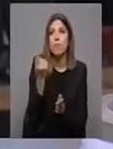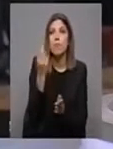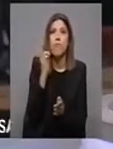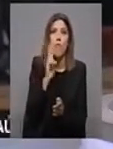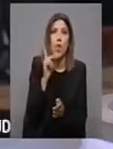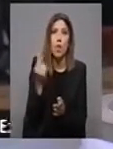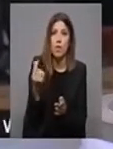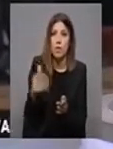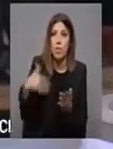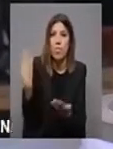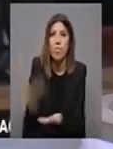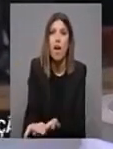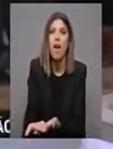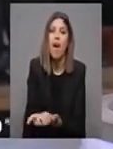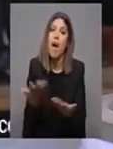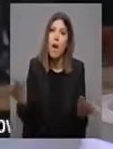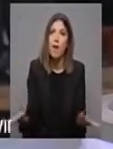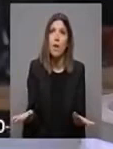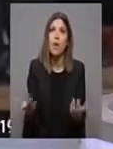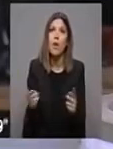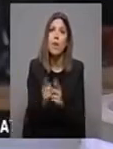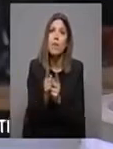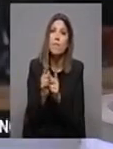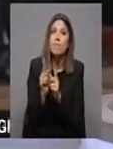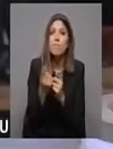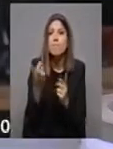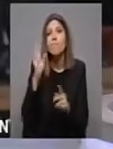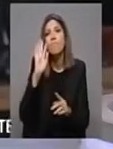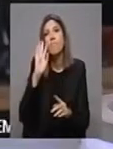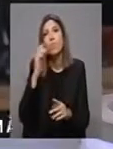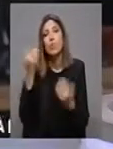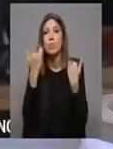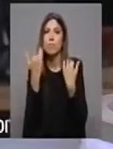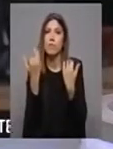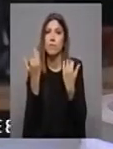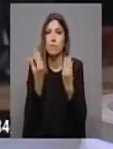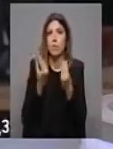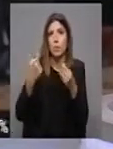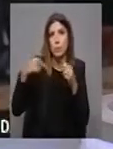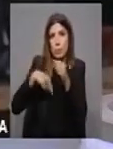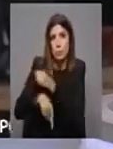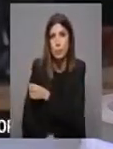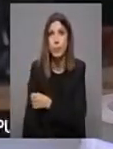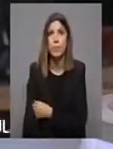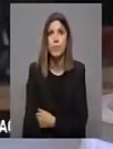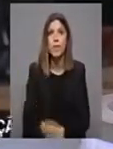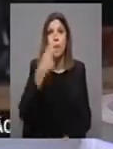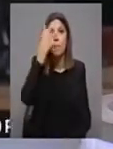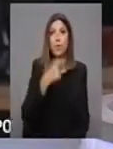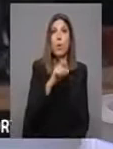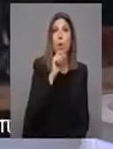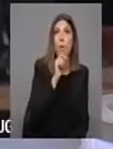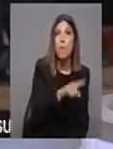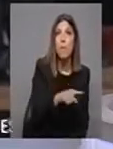este cadastro simplificado que agora vai avançar e que o cidadão pode fazer de duas formas. Se está no território, se está